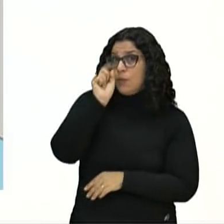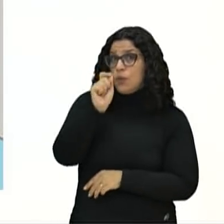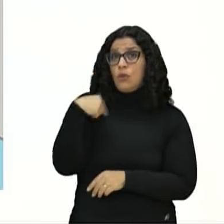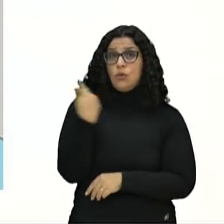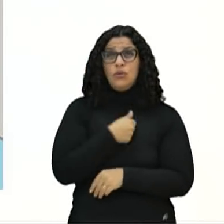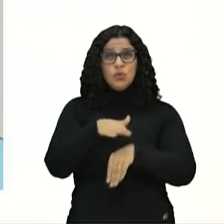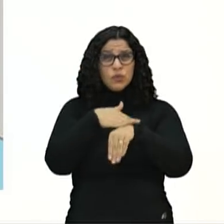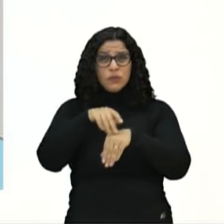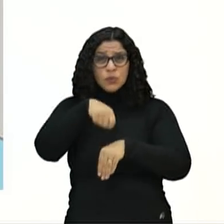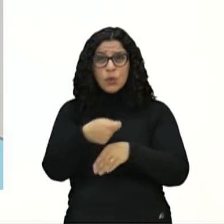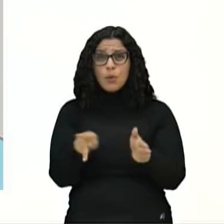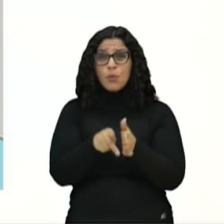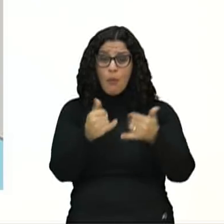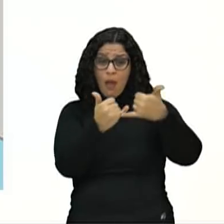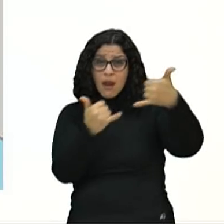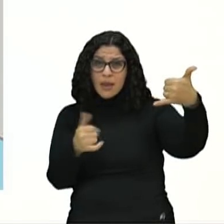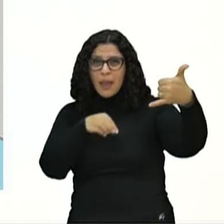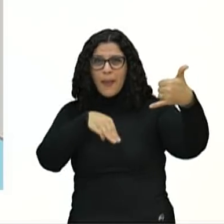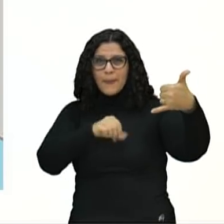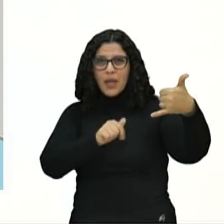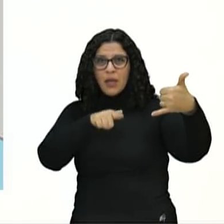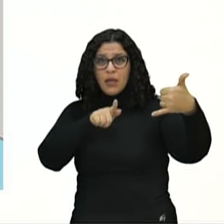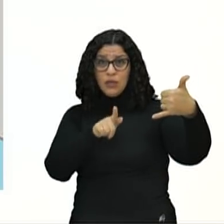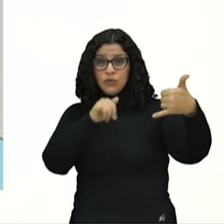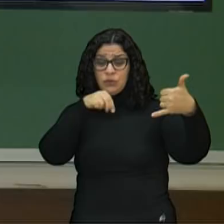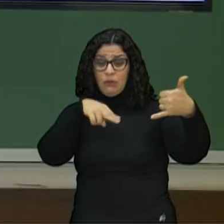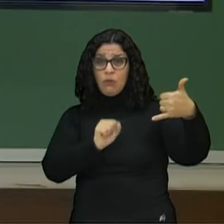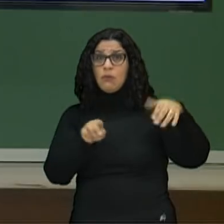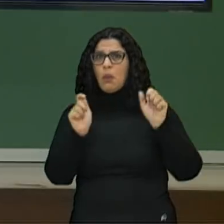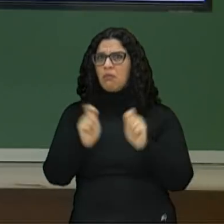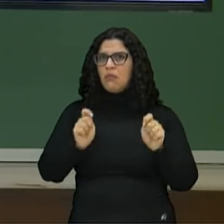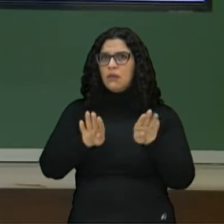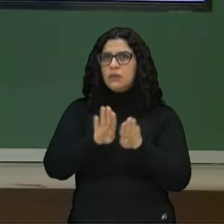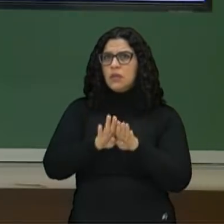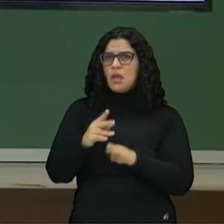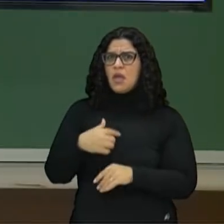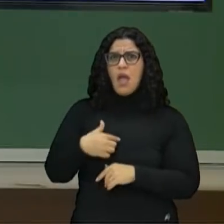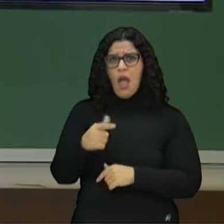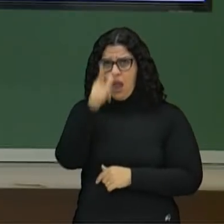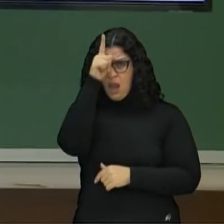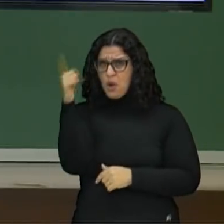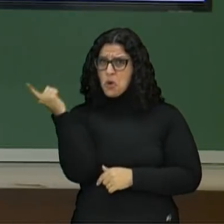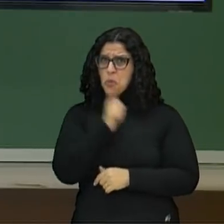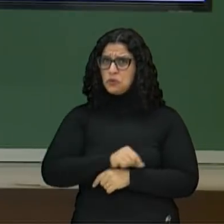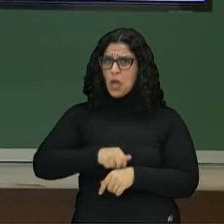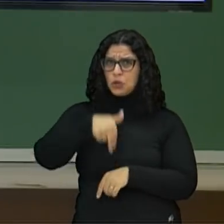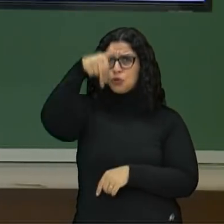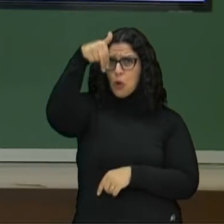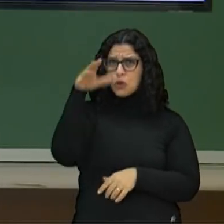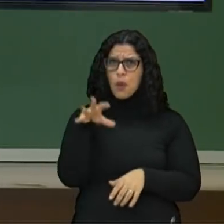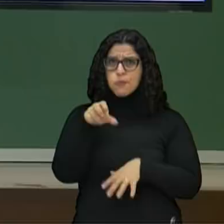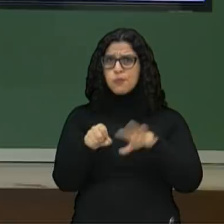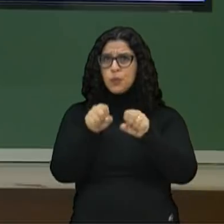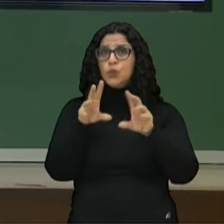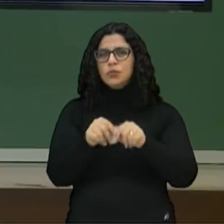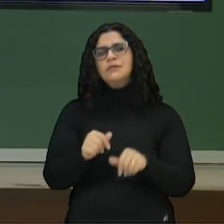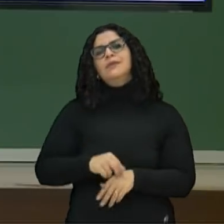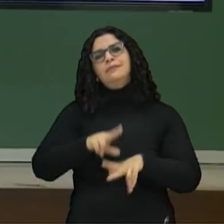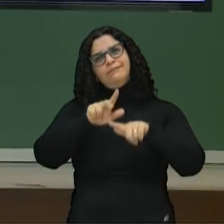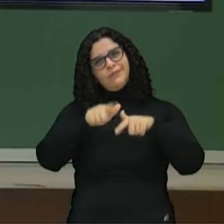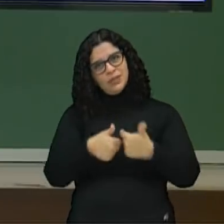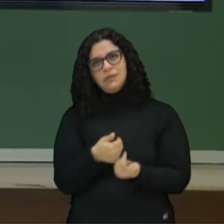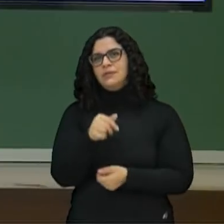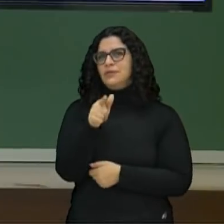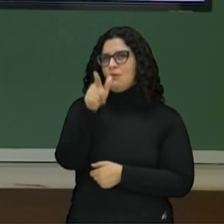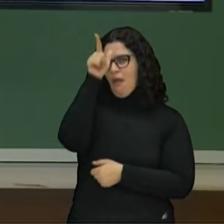nós falamos lá da linha Maginot e das possibilidades maiores de sucesso da Alemanha pelo norte? Isso que a Alemanha